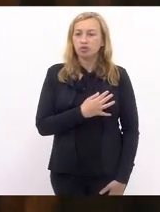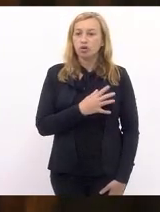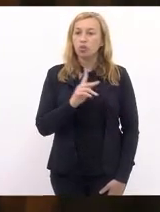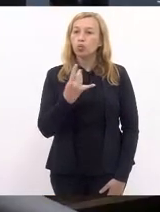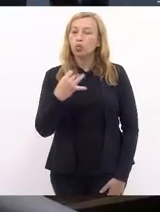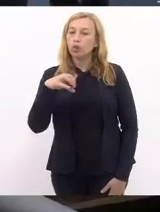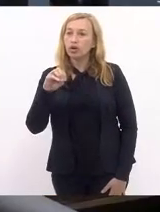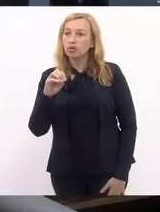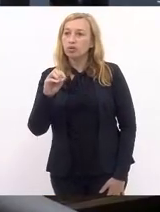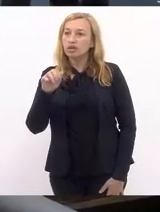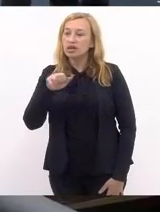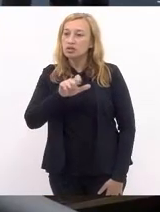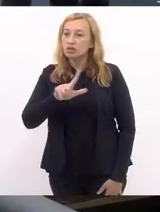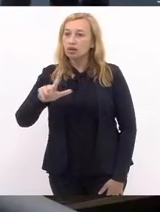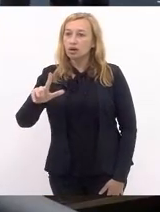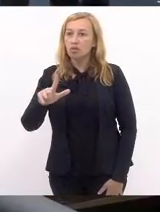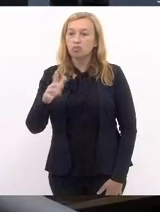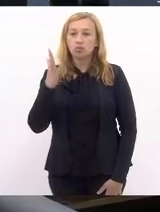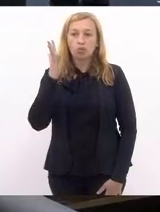E aí